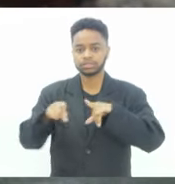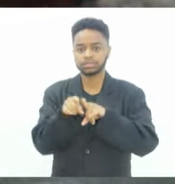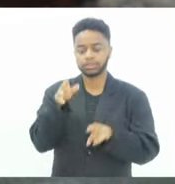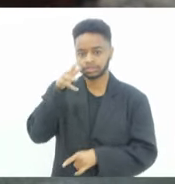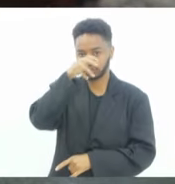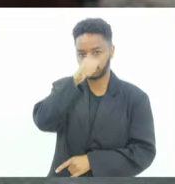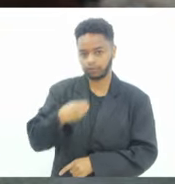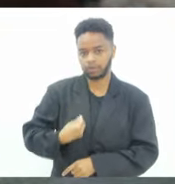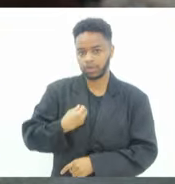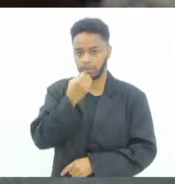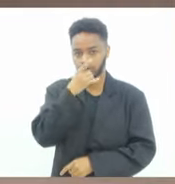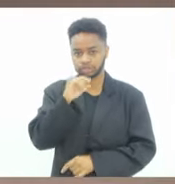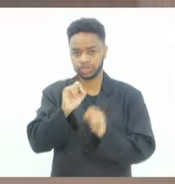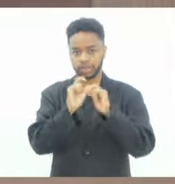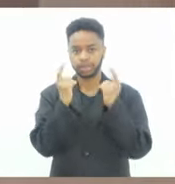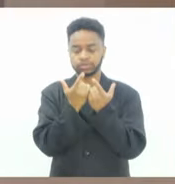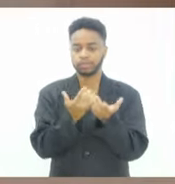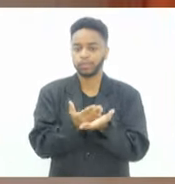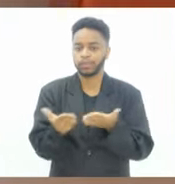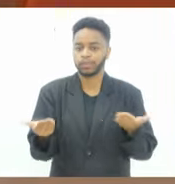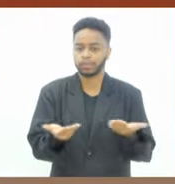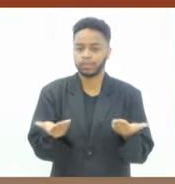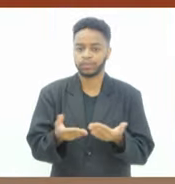Dia Alerj começa agora.